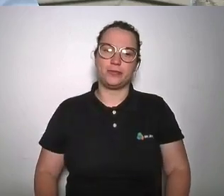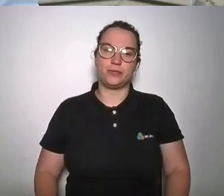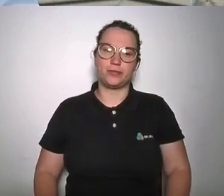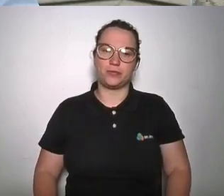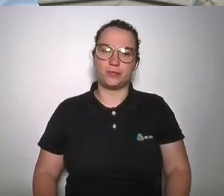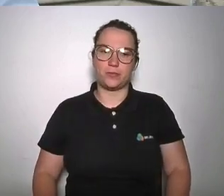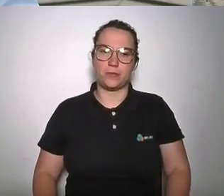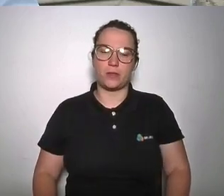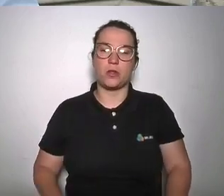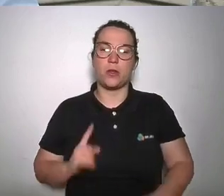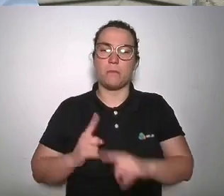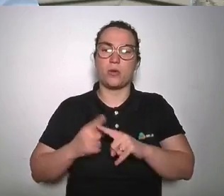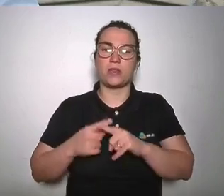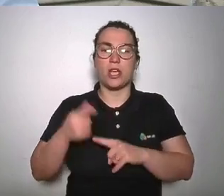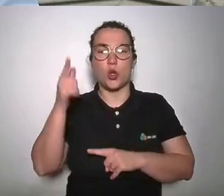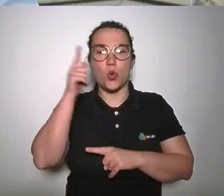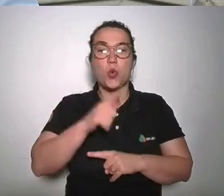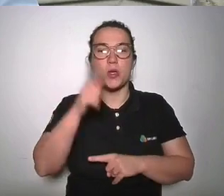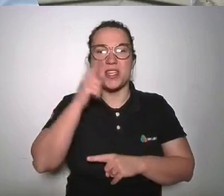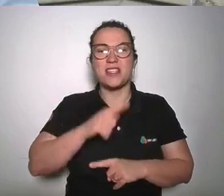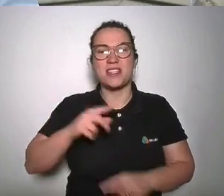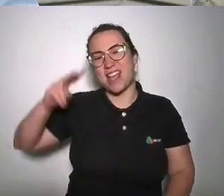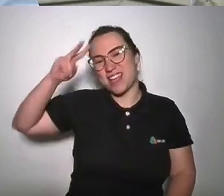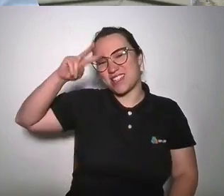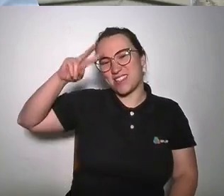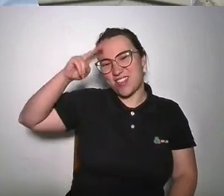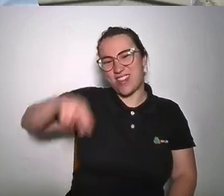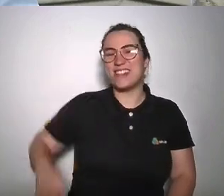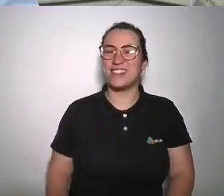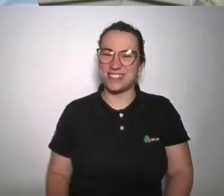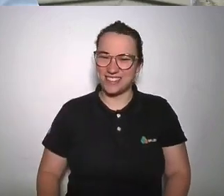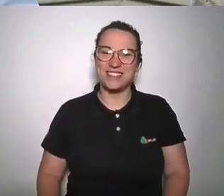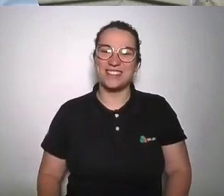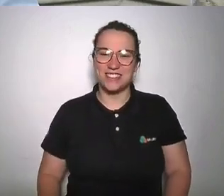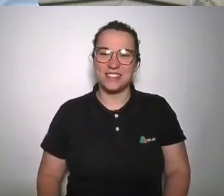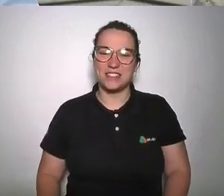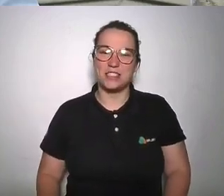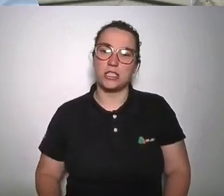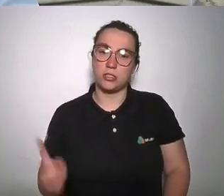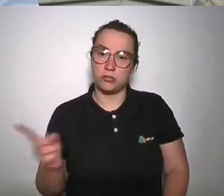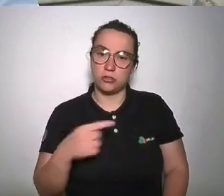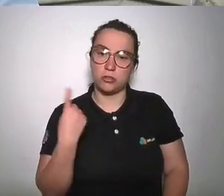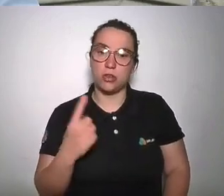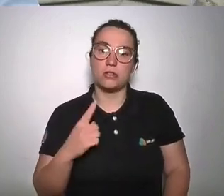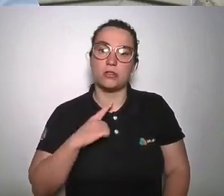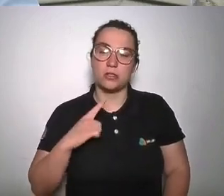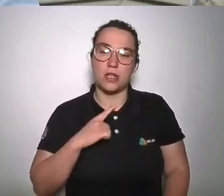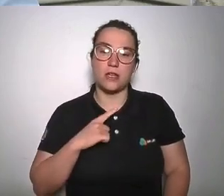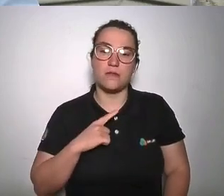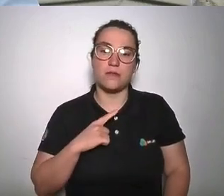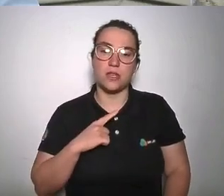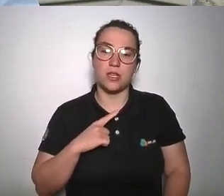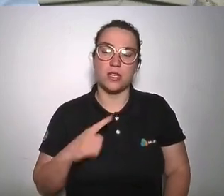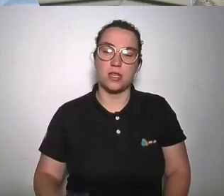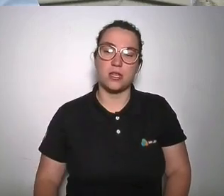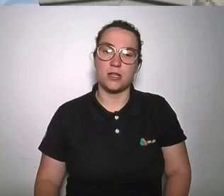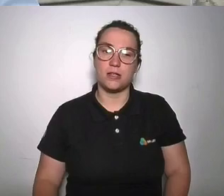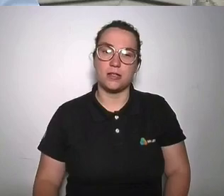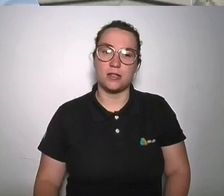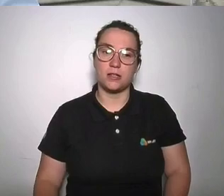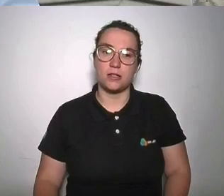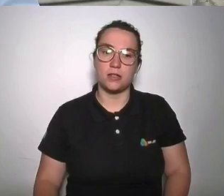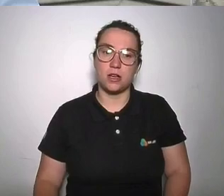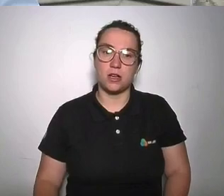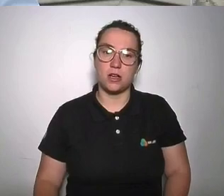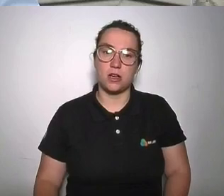em função de conquistas históricas. Por exemplo, nós tivemos os ganhos em